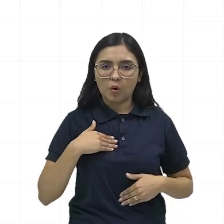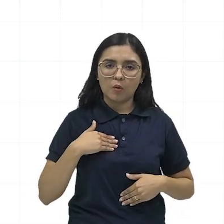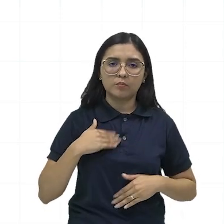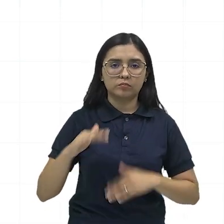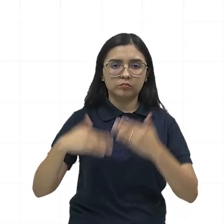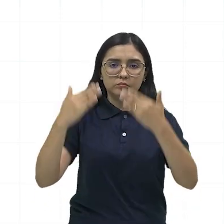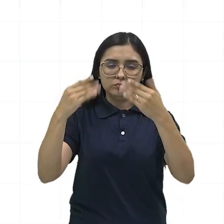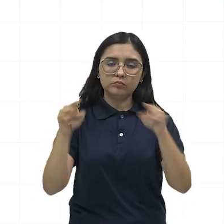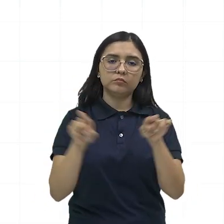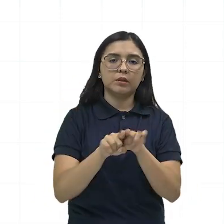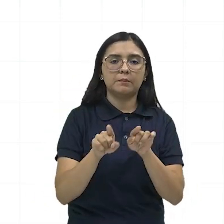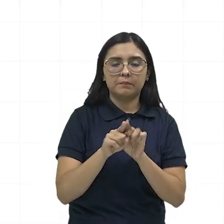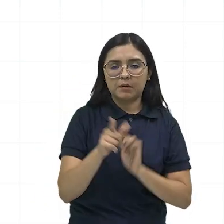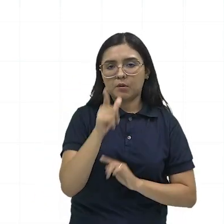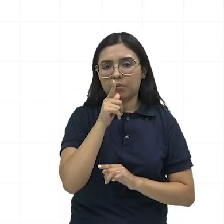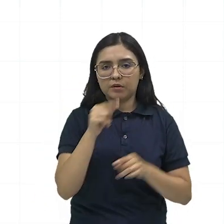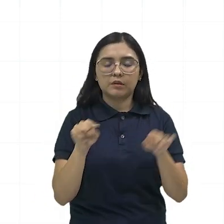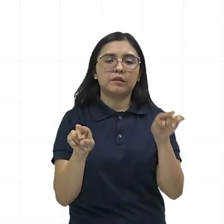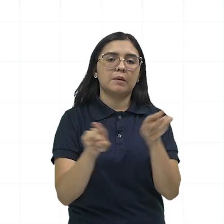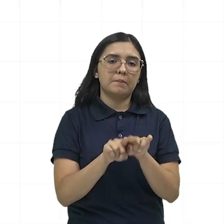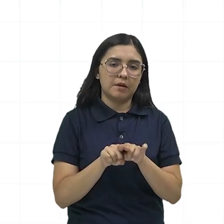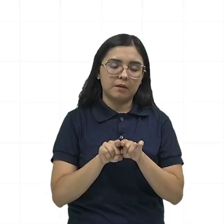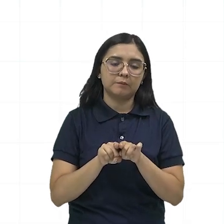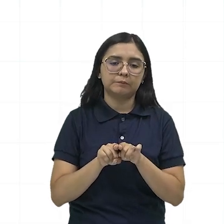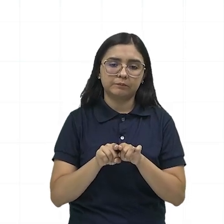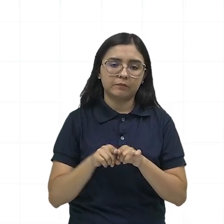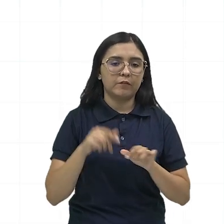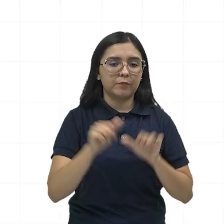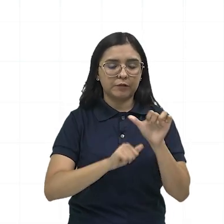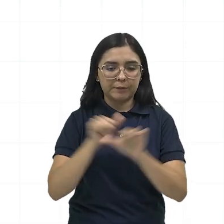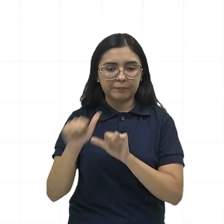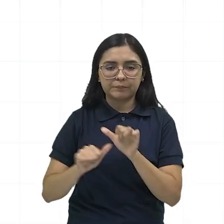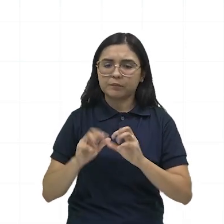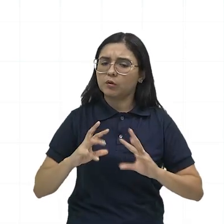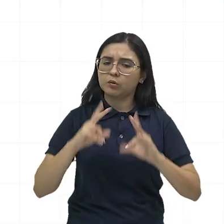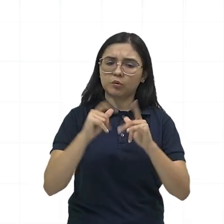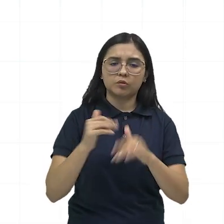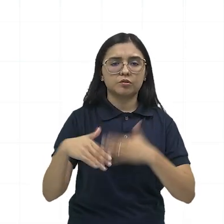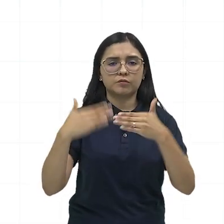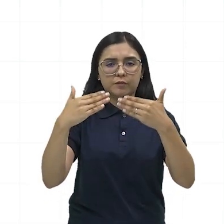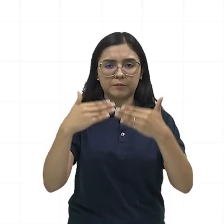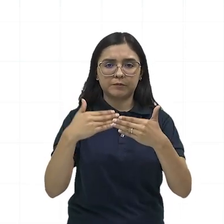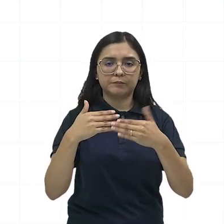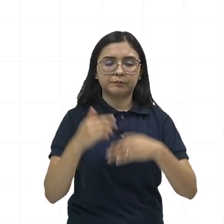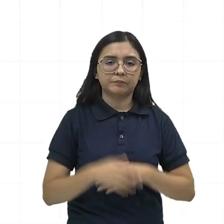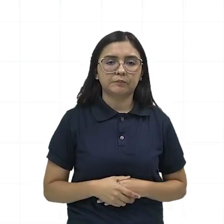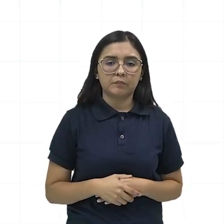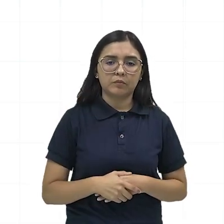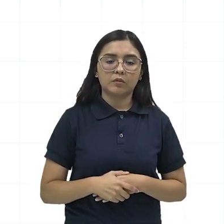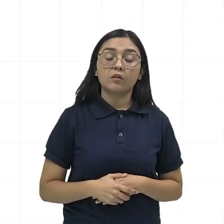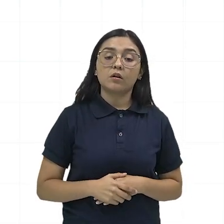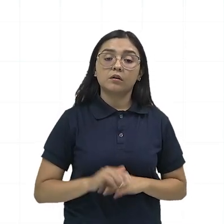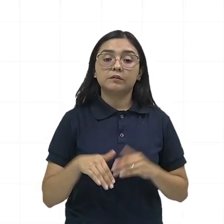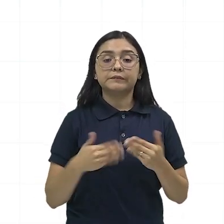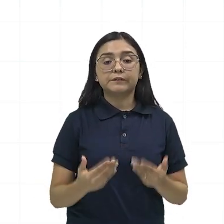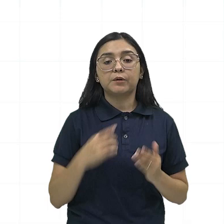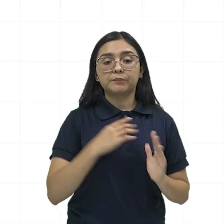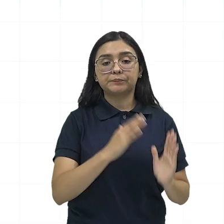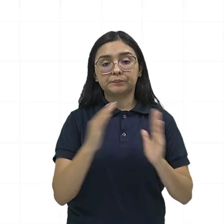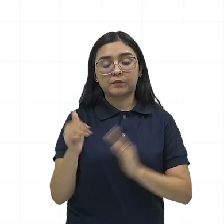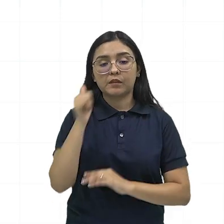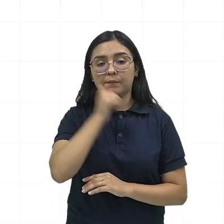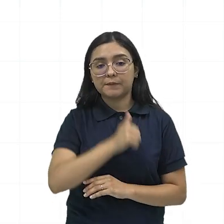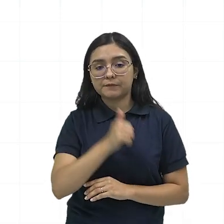os genitais passam aí a ser maiores, tá? Então, todo um desenvolvimento aí no caso dos meninos. Das meninas,